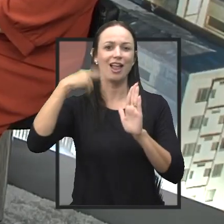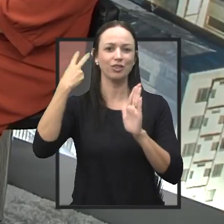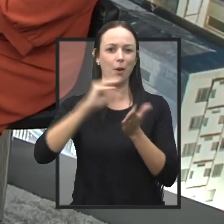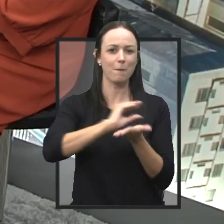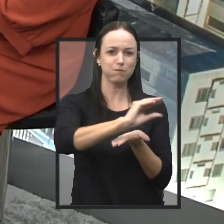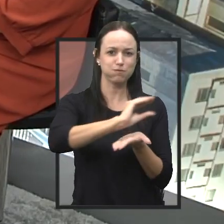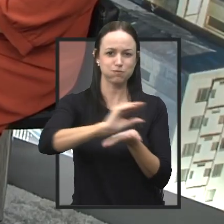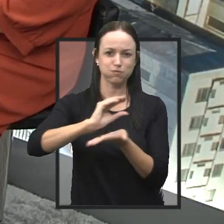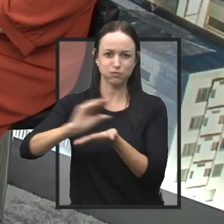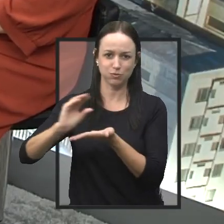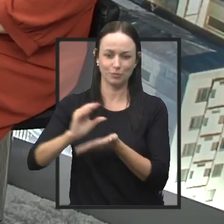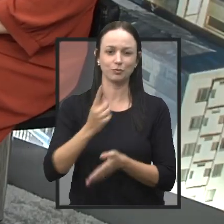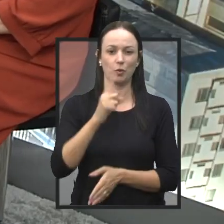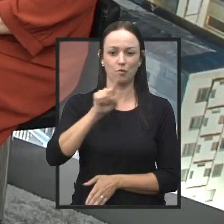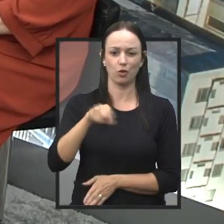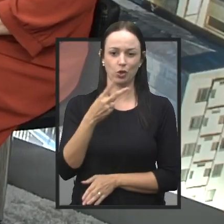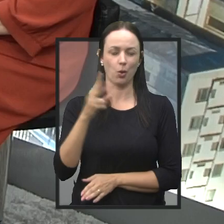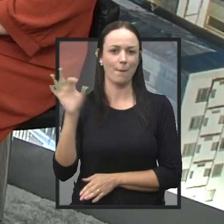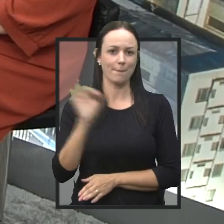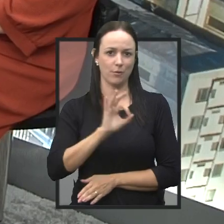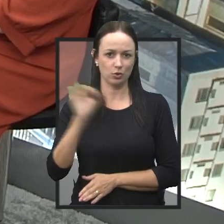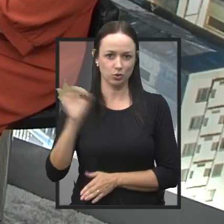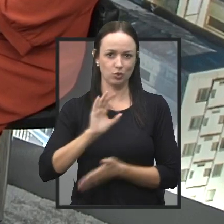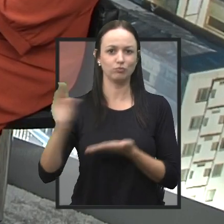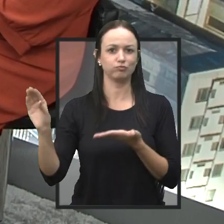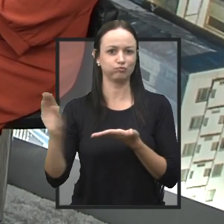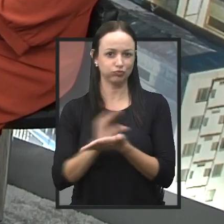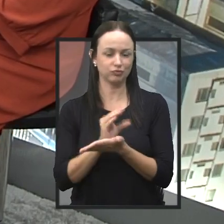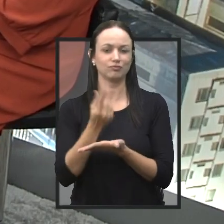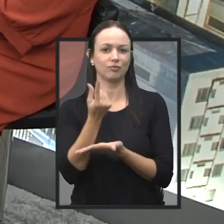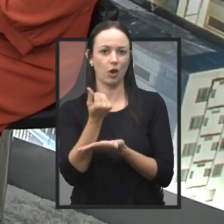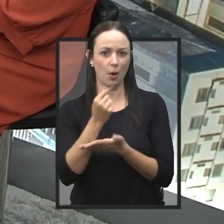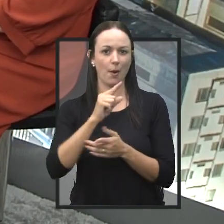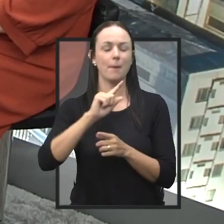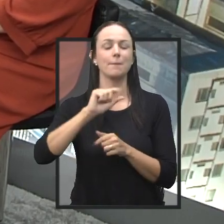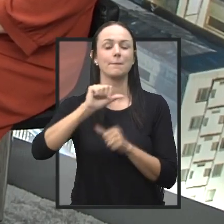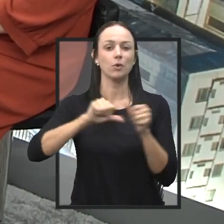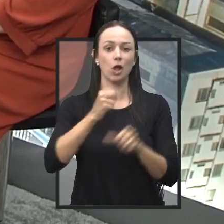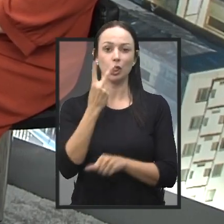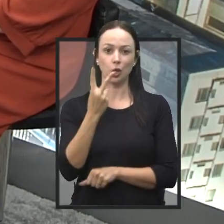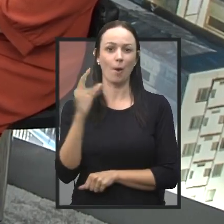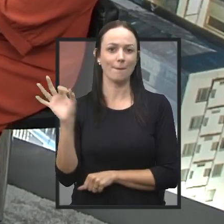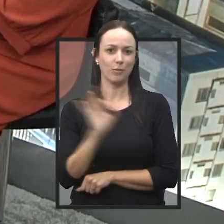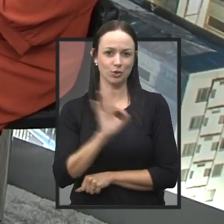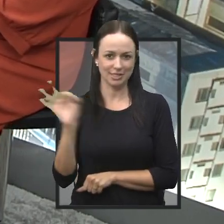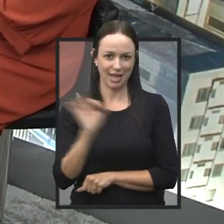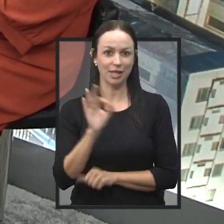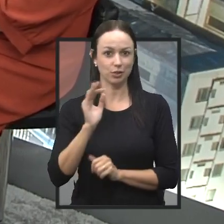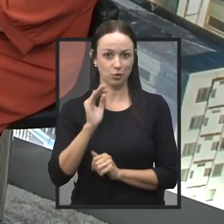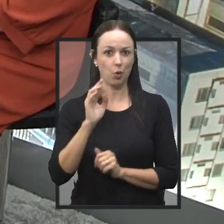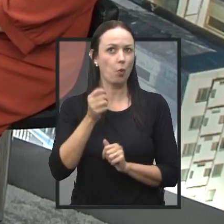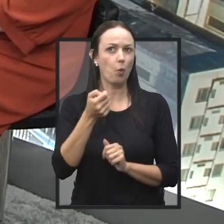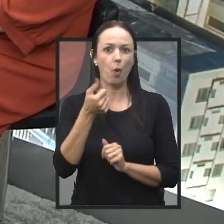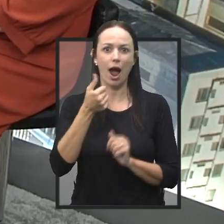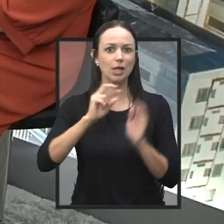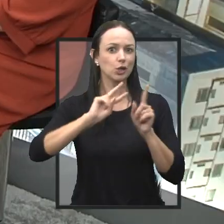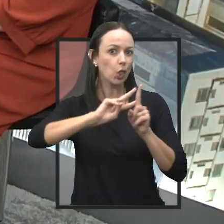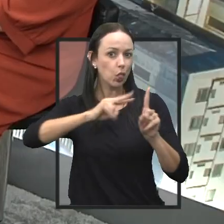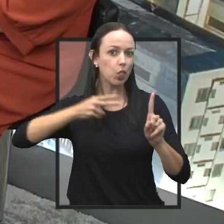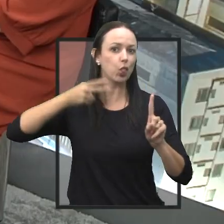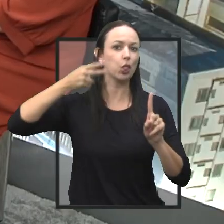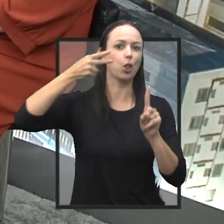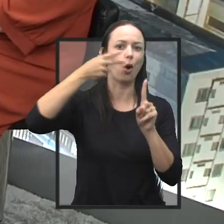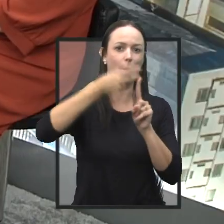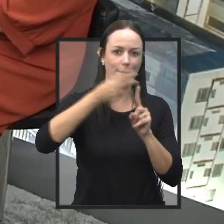ideia é passar de 1,2% da receita corrente líquida para 2%, ou seja, deve quase que dobrar